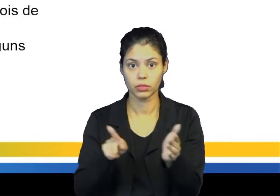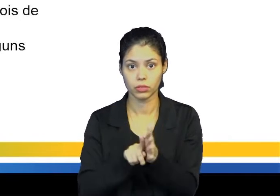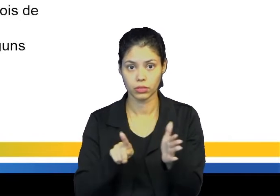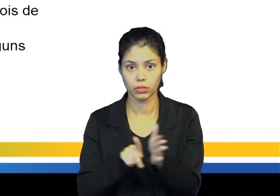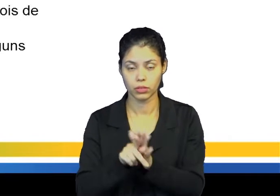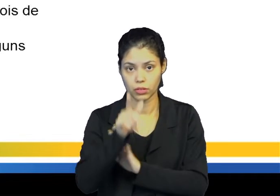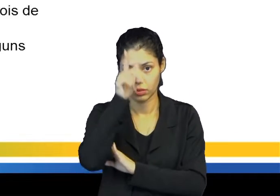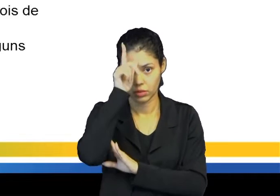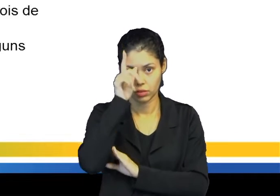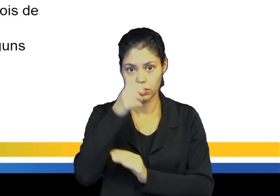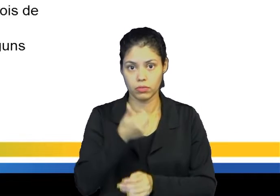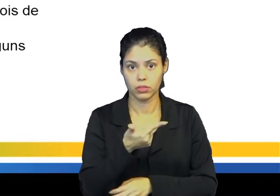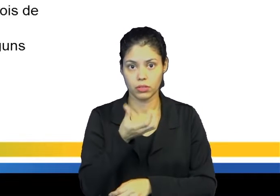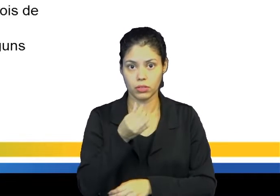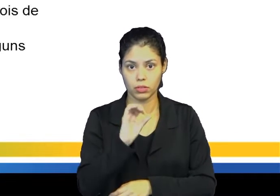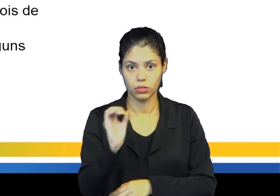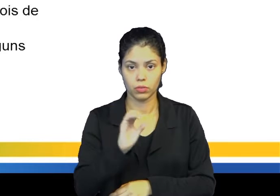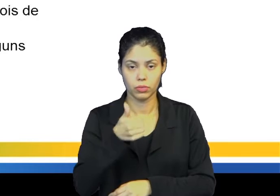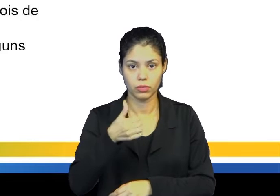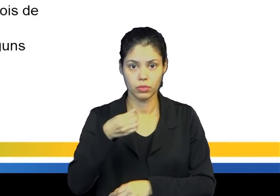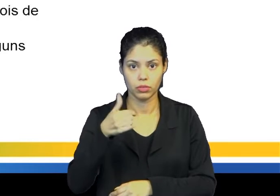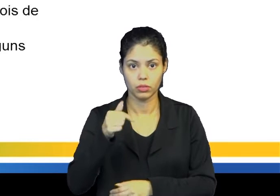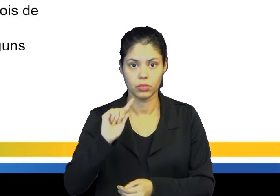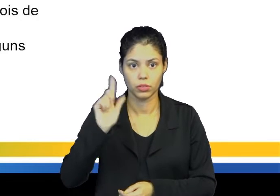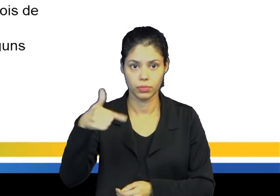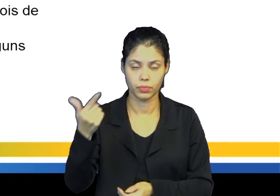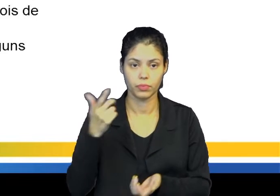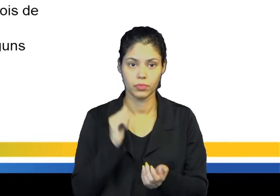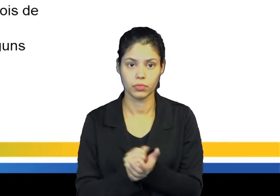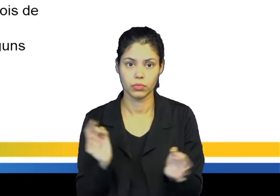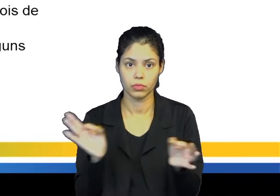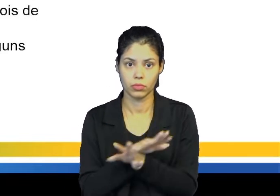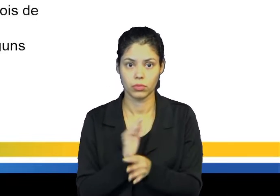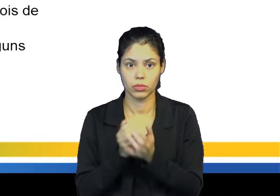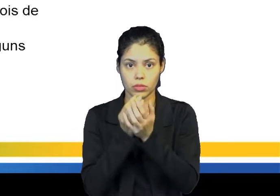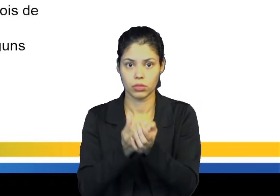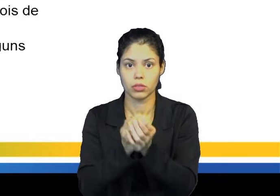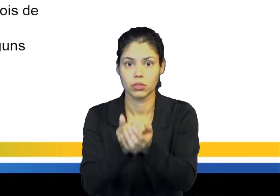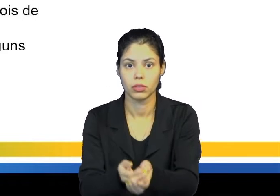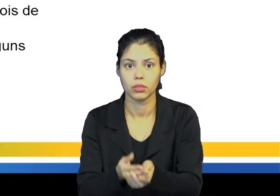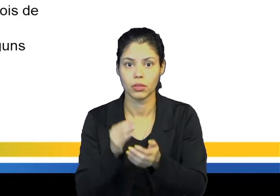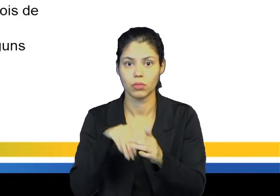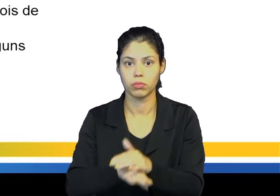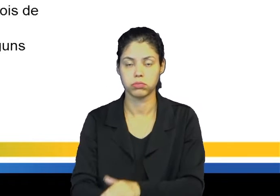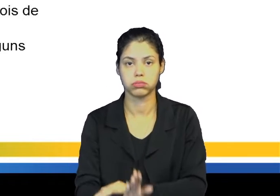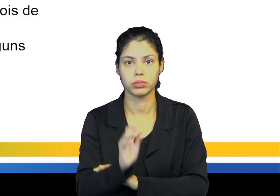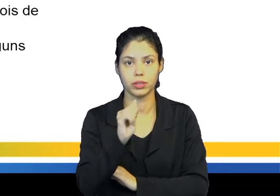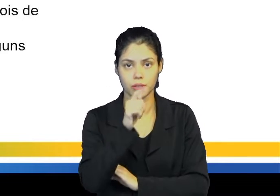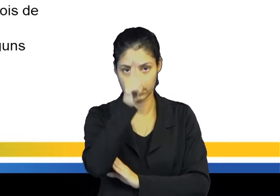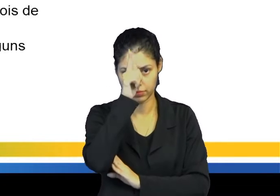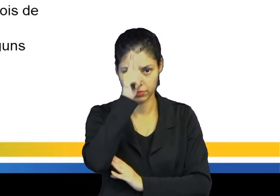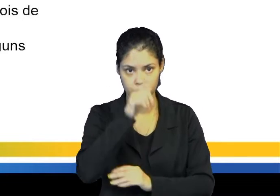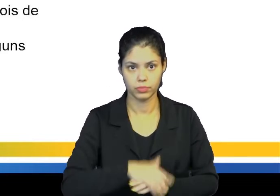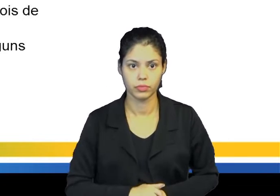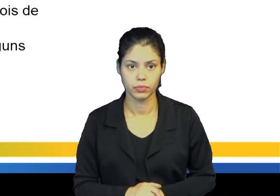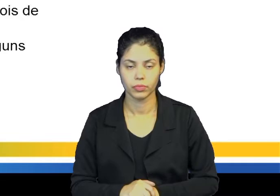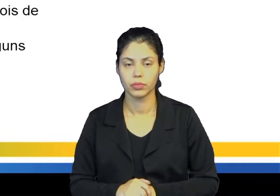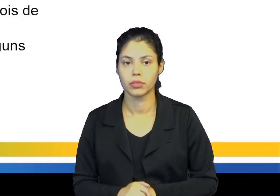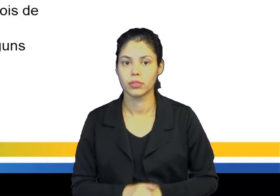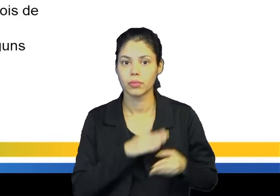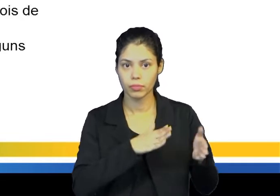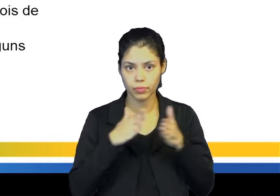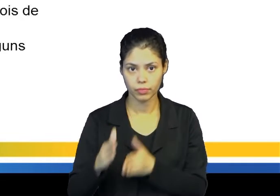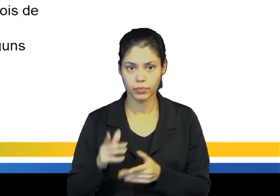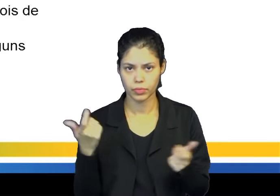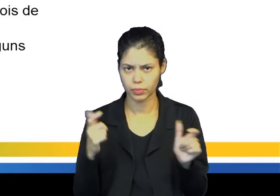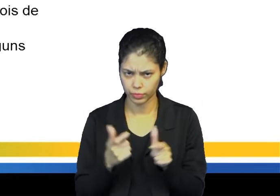Alemanha em 26 de outubro de 1917, depois de ter navios mercantes afundados, né, por submarinos alemães. A participação do